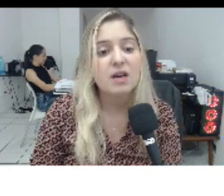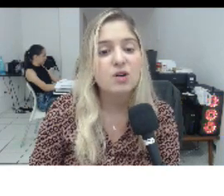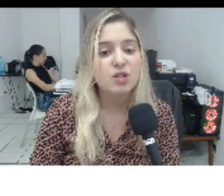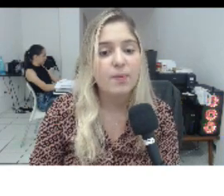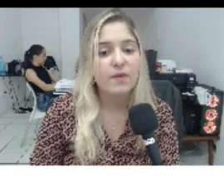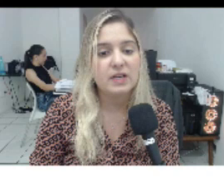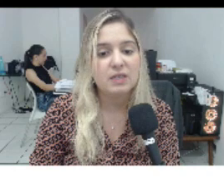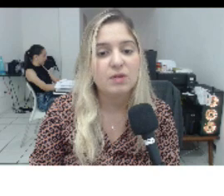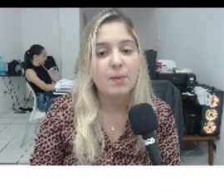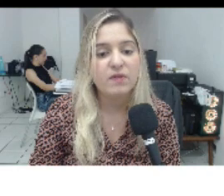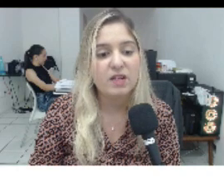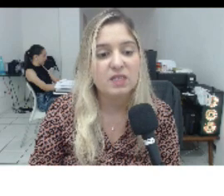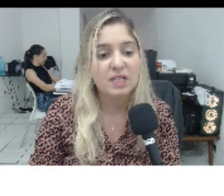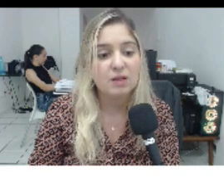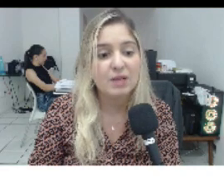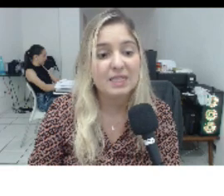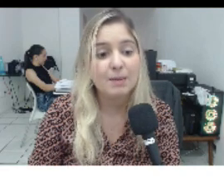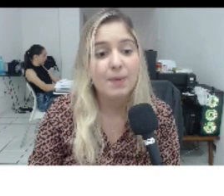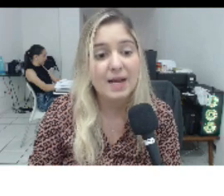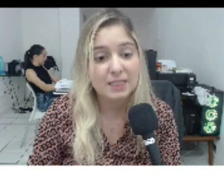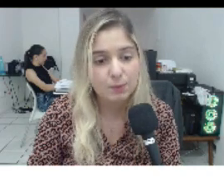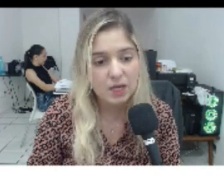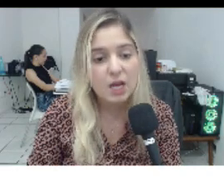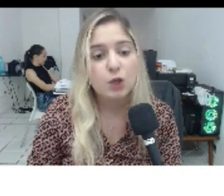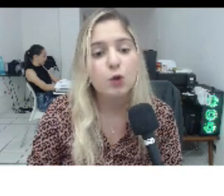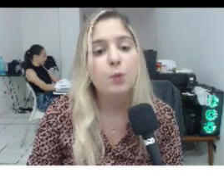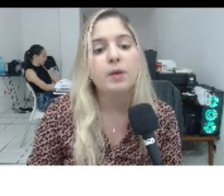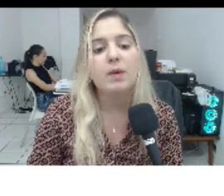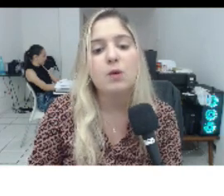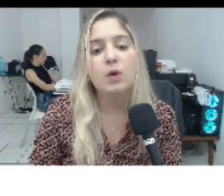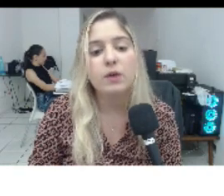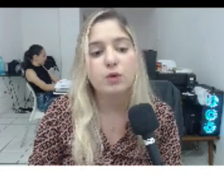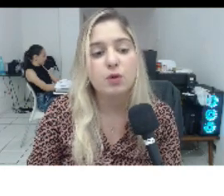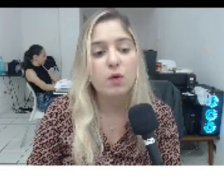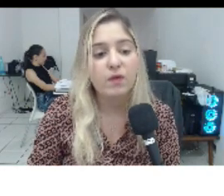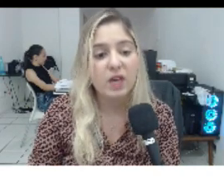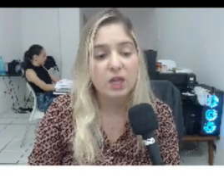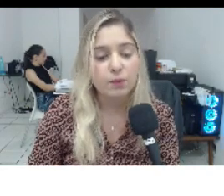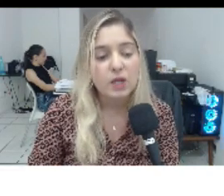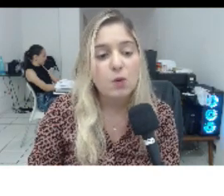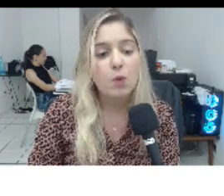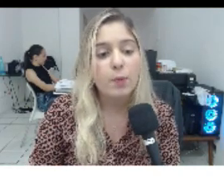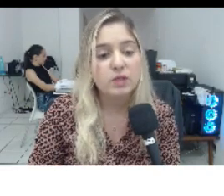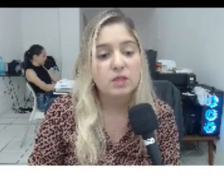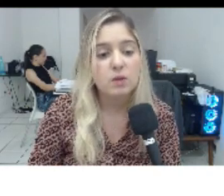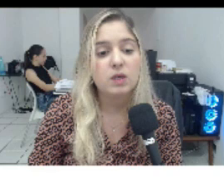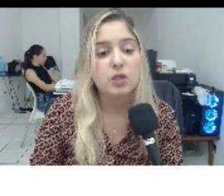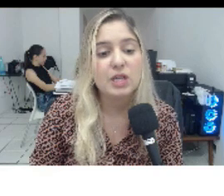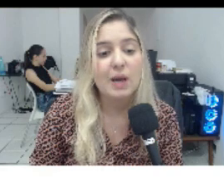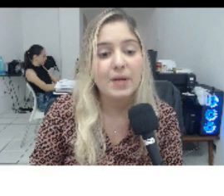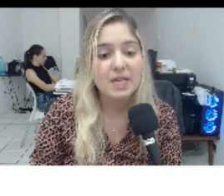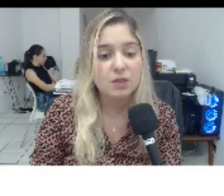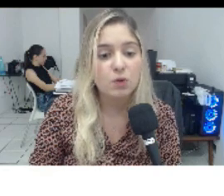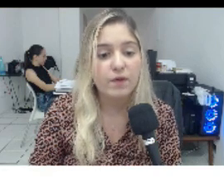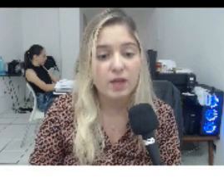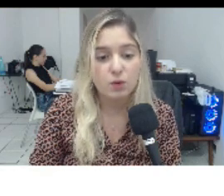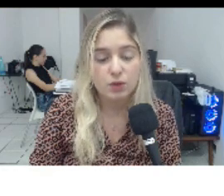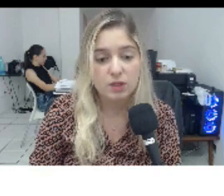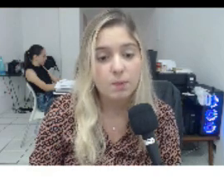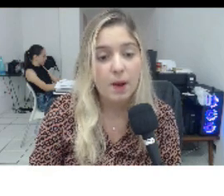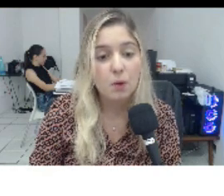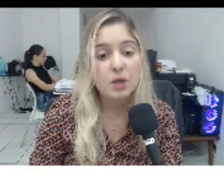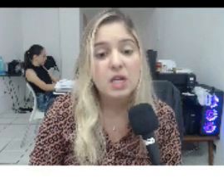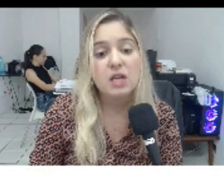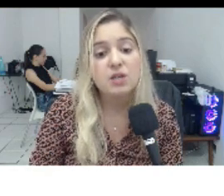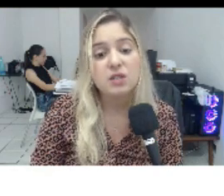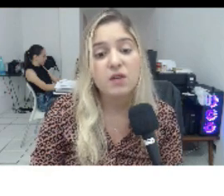que garante a aprovação da privatização da CEPASP no primeiro ano de governo. Uma oposição critica a pressa do governador